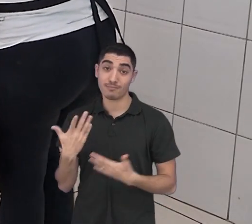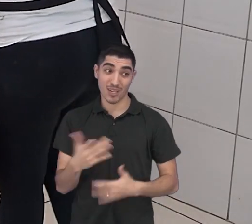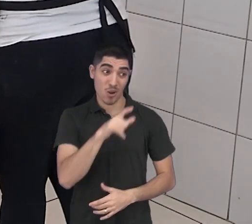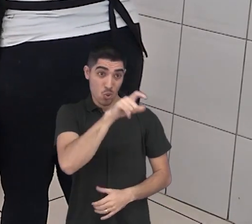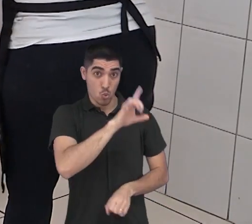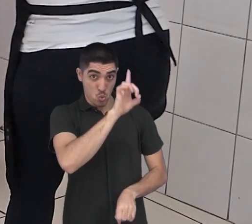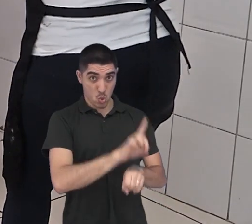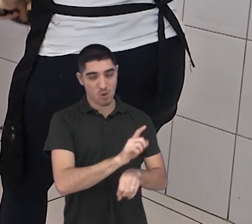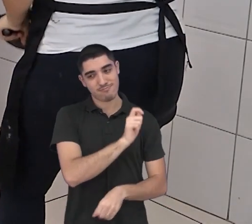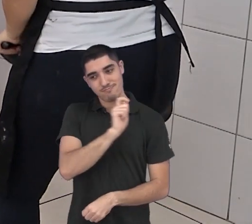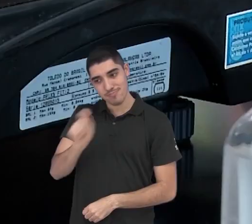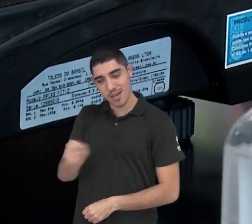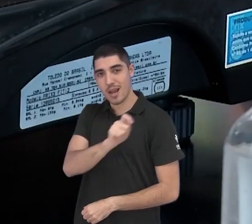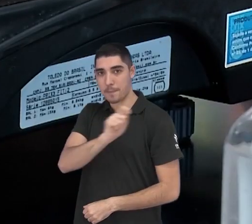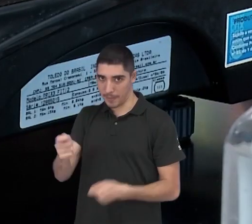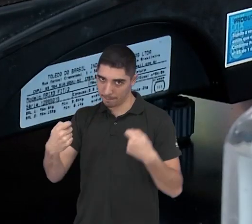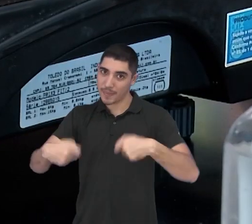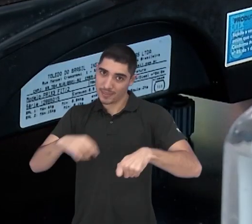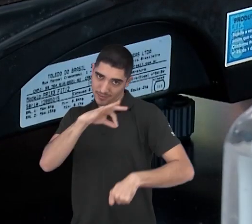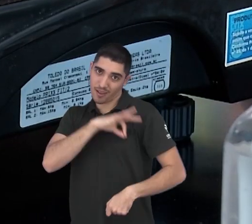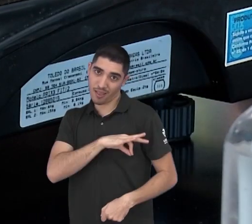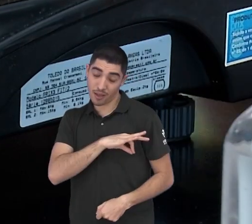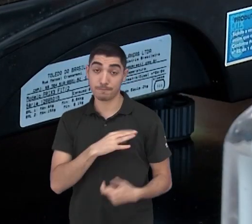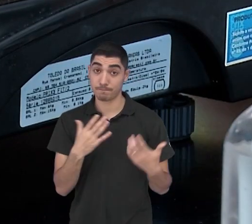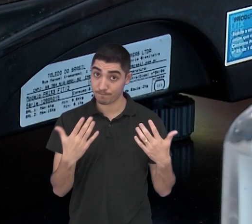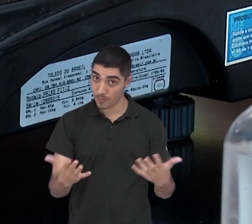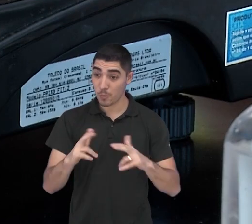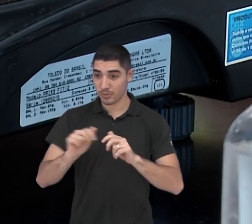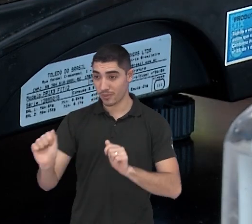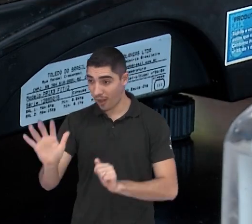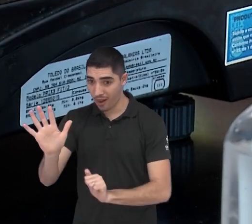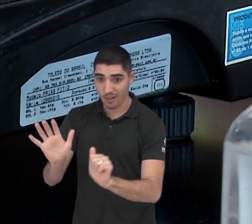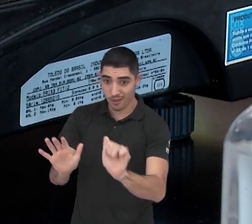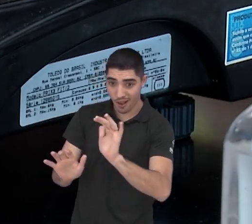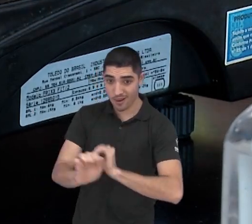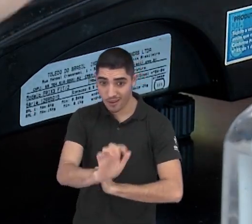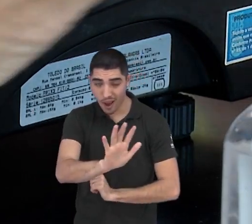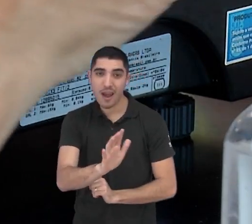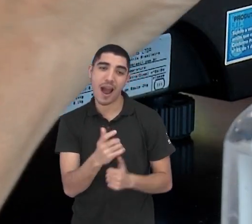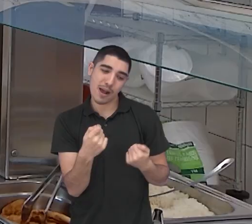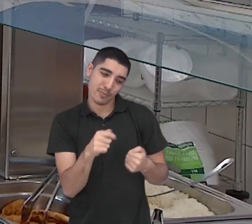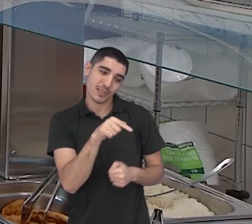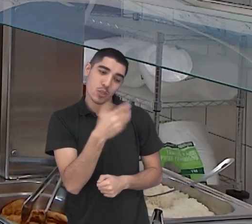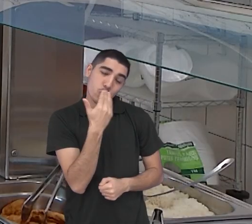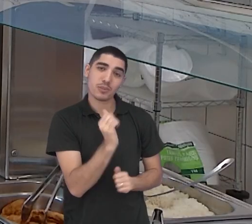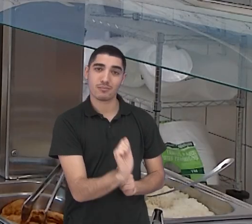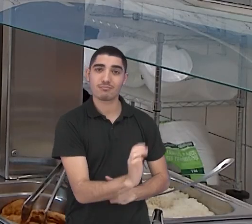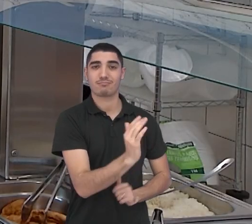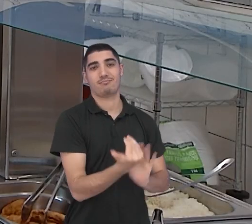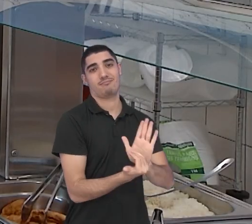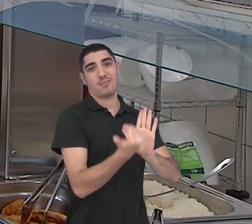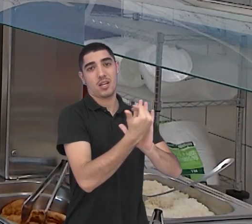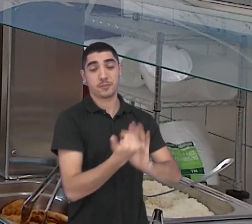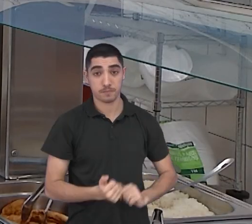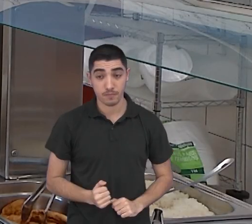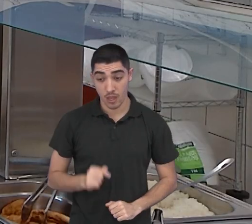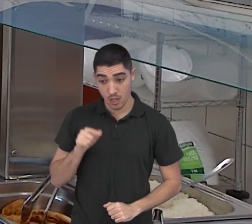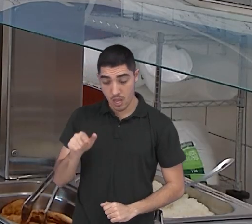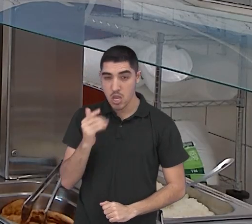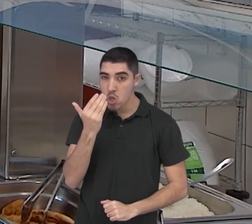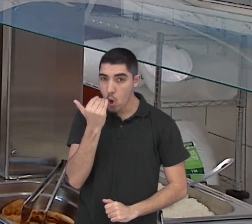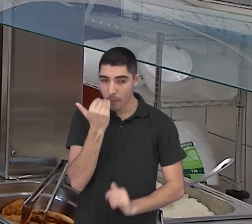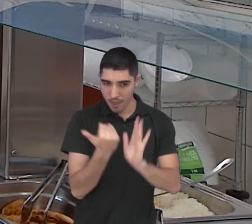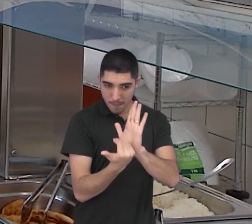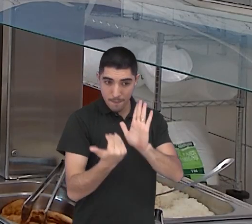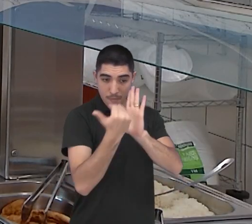dos donos de restaurantes. Com tudo mais caro, é preciso equilibrar as contas. Esse valor da refeição é um valor